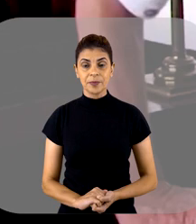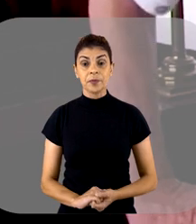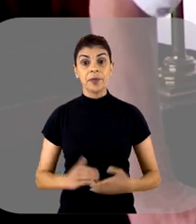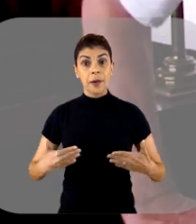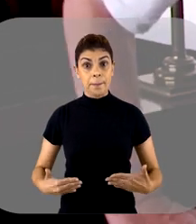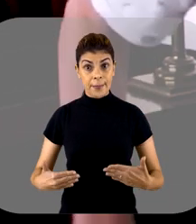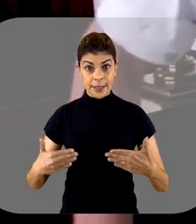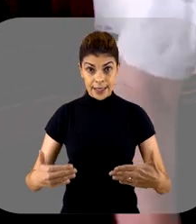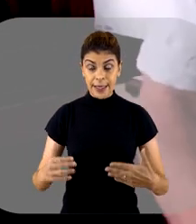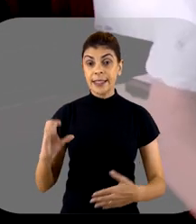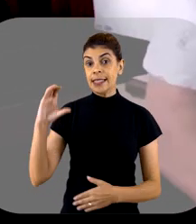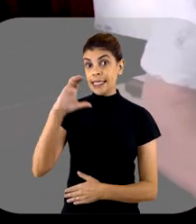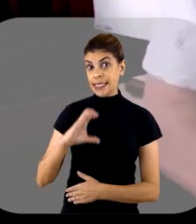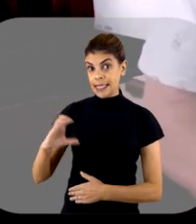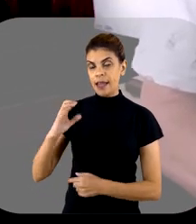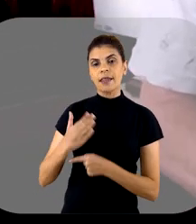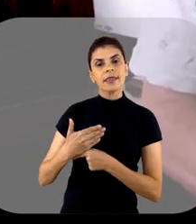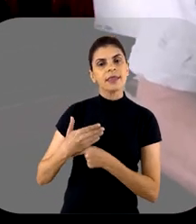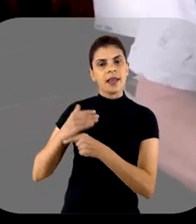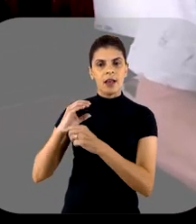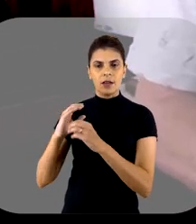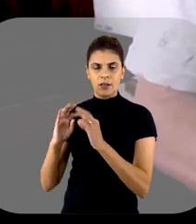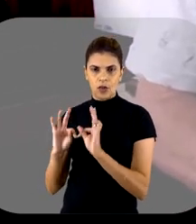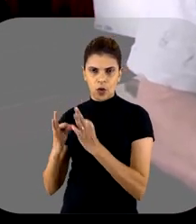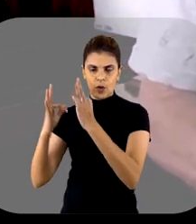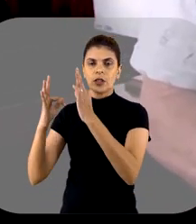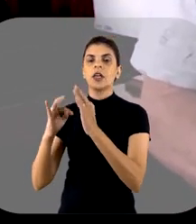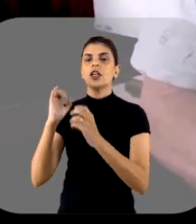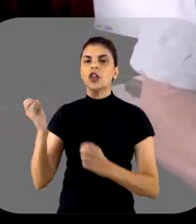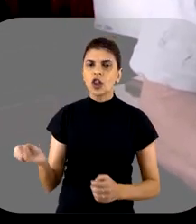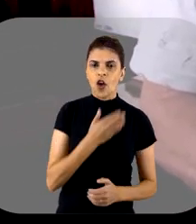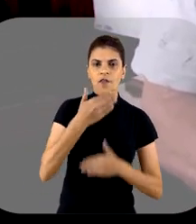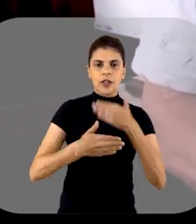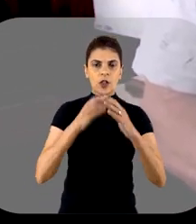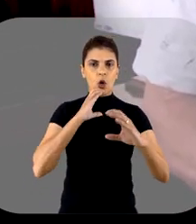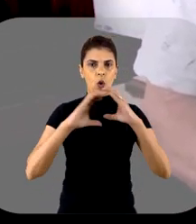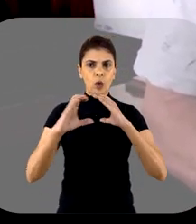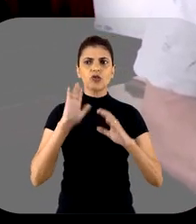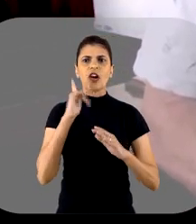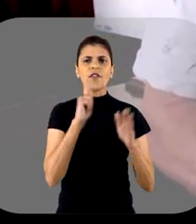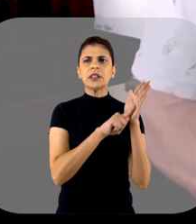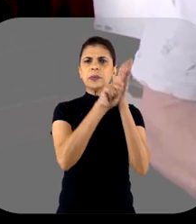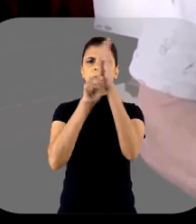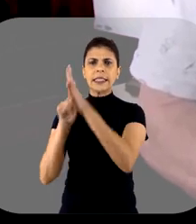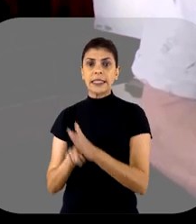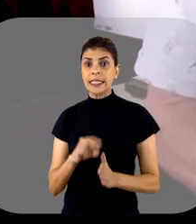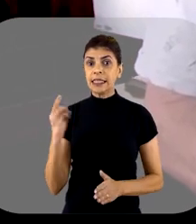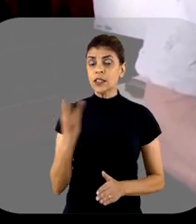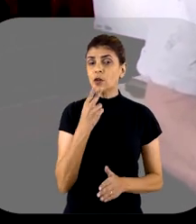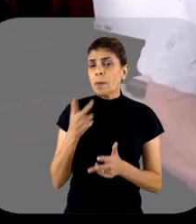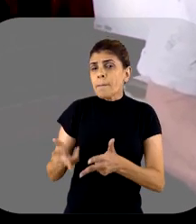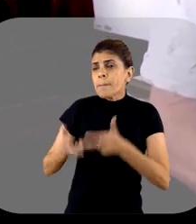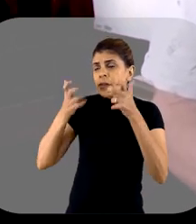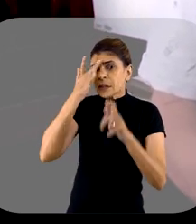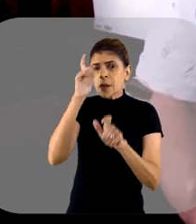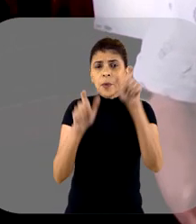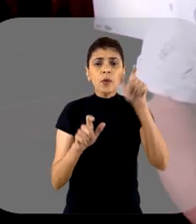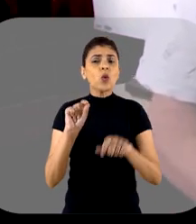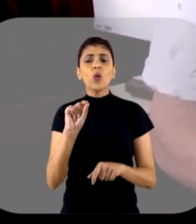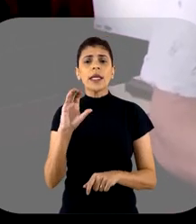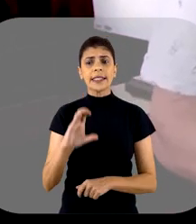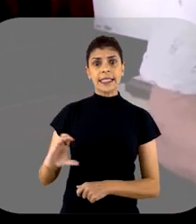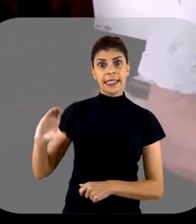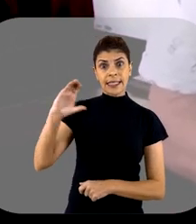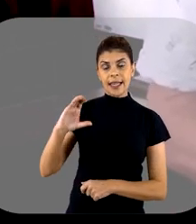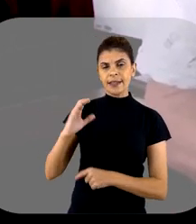O Ministério da Ciência, Tecnologia, Inovações e Comunicações realizou já 3 enquetes nacionais sobre percepção pública dos brasileiros